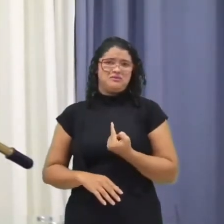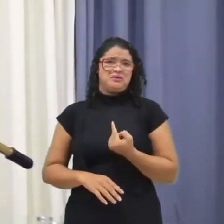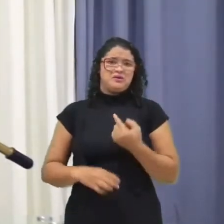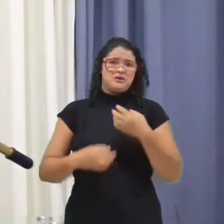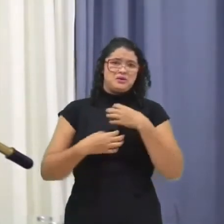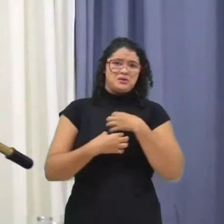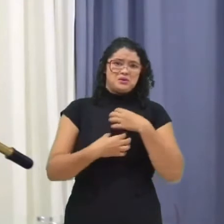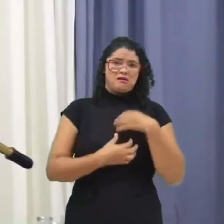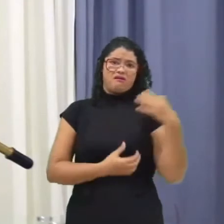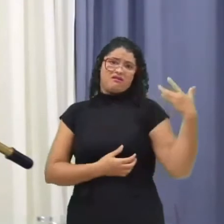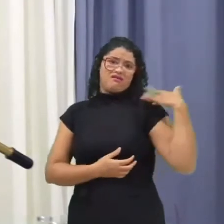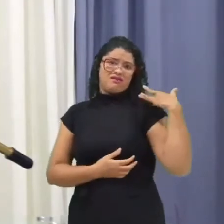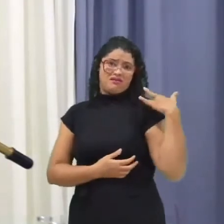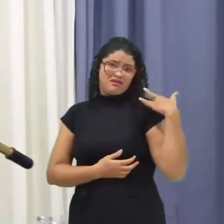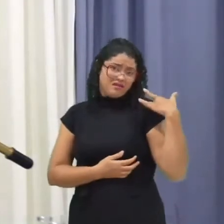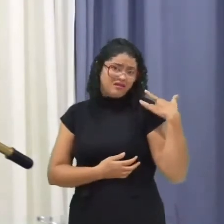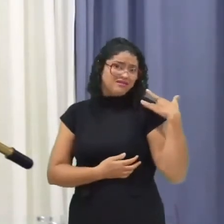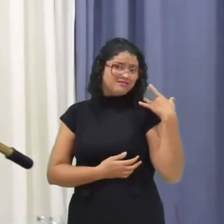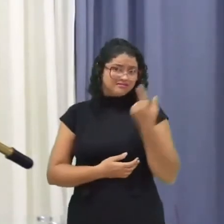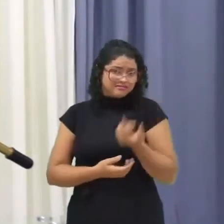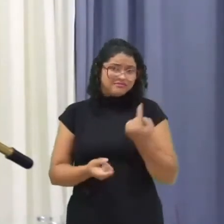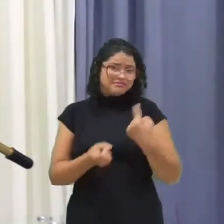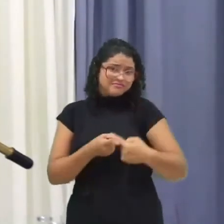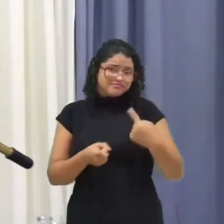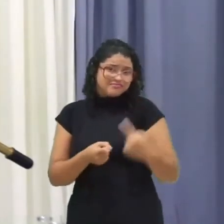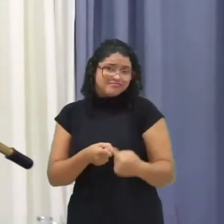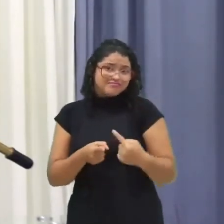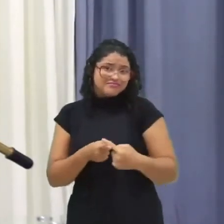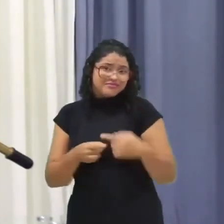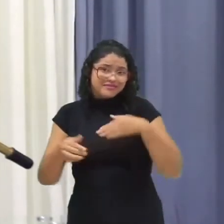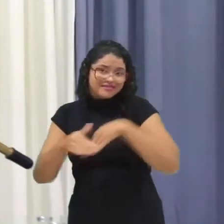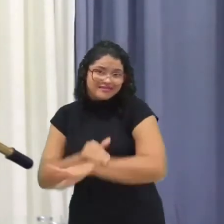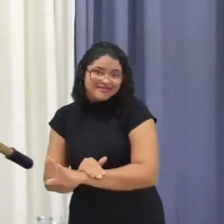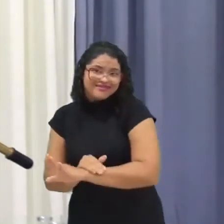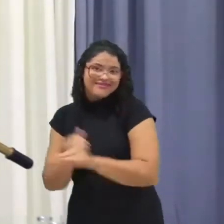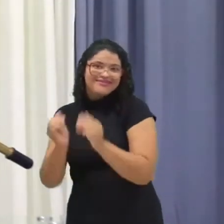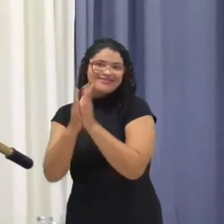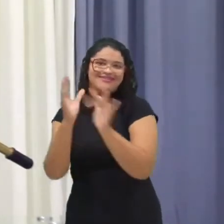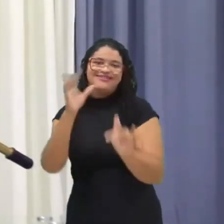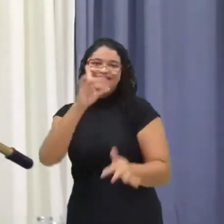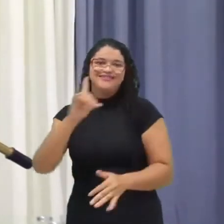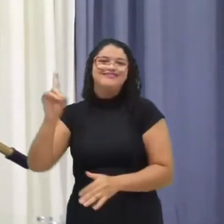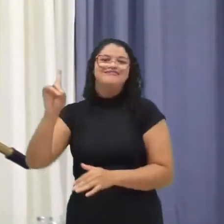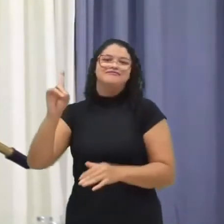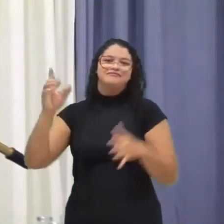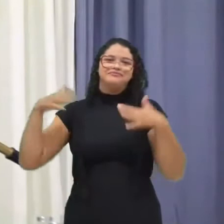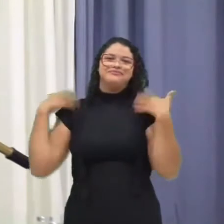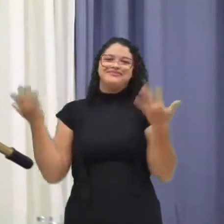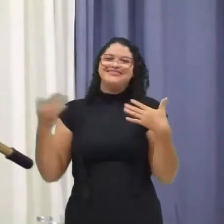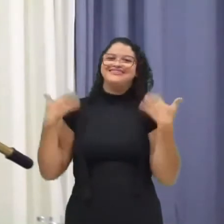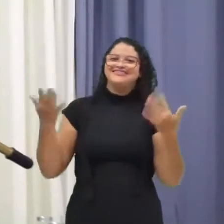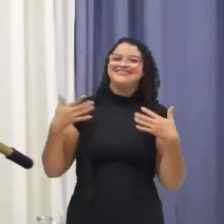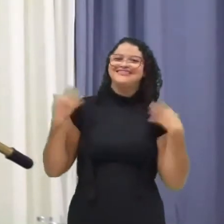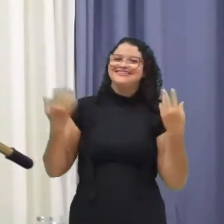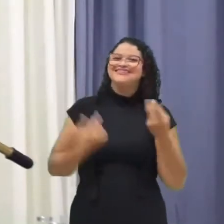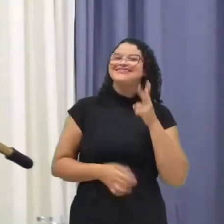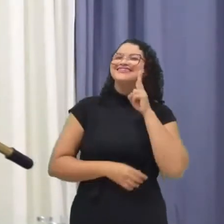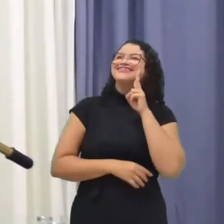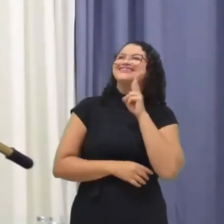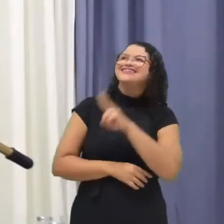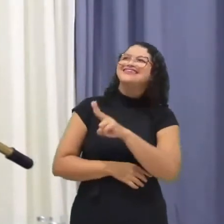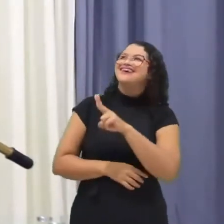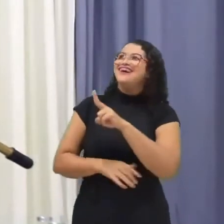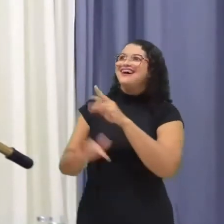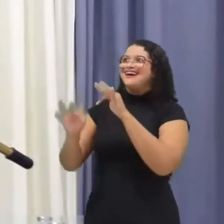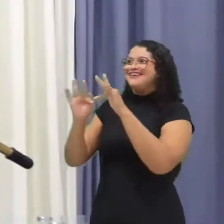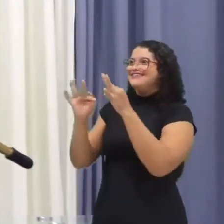tem reservado para você é tão glorioso, é tão maravilhoso. A alegria de você olhar os seus entes queridos